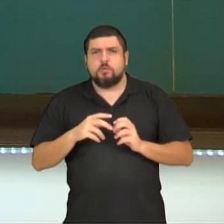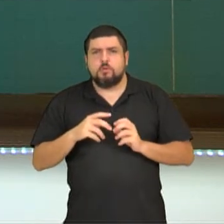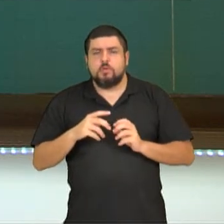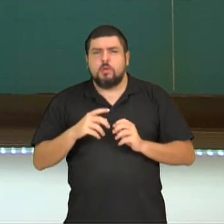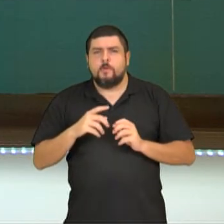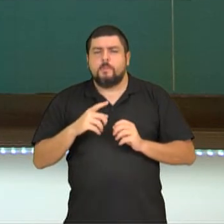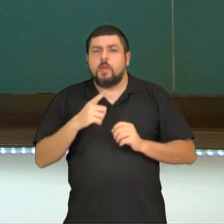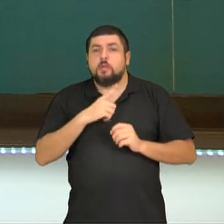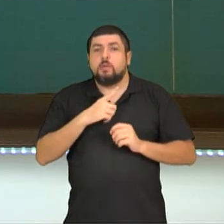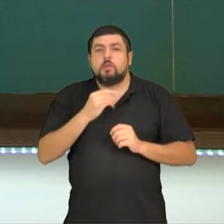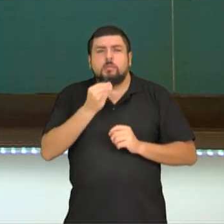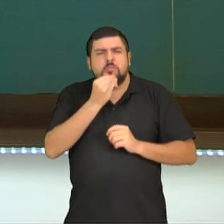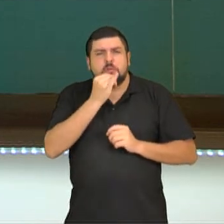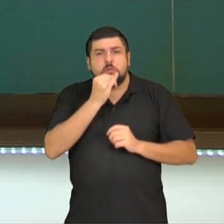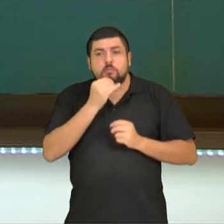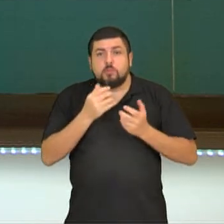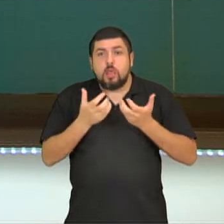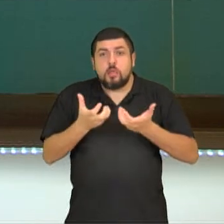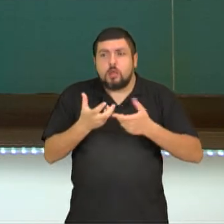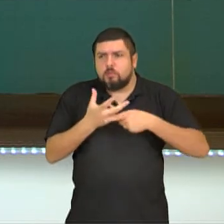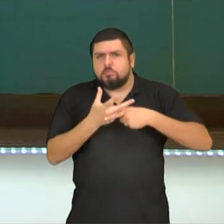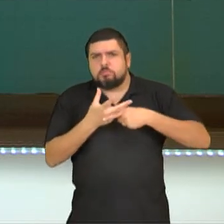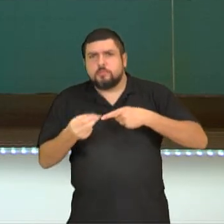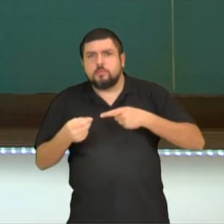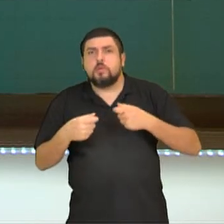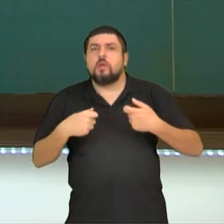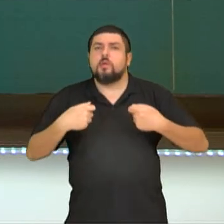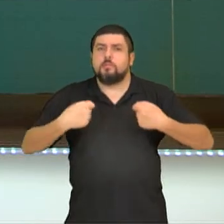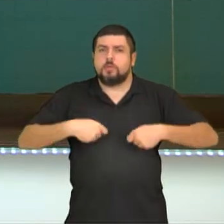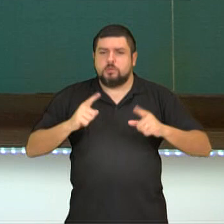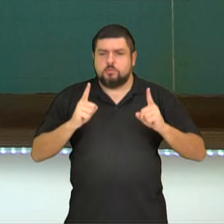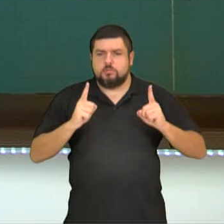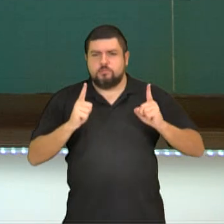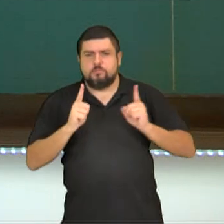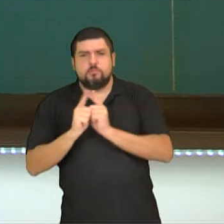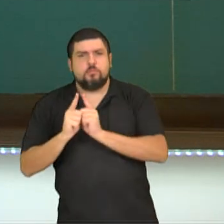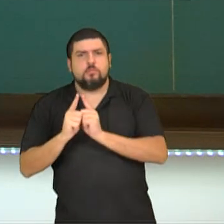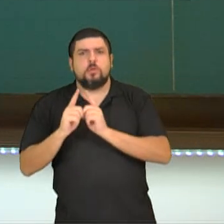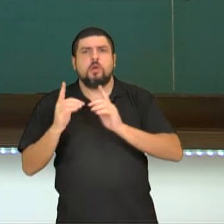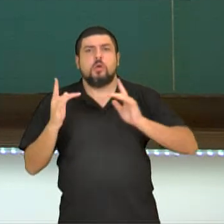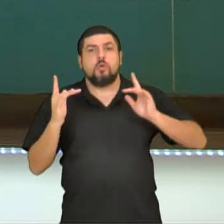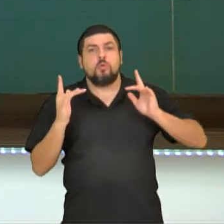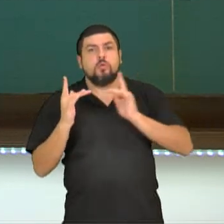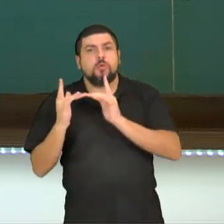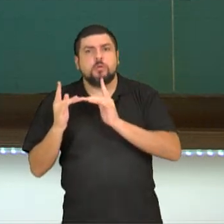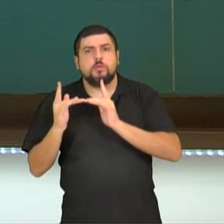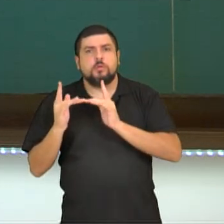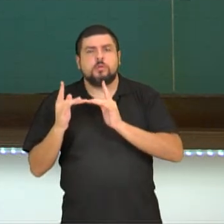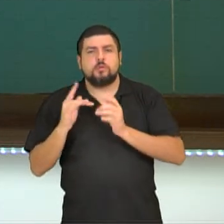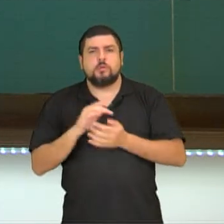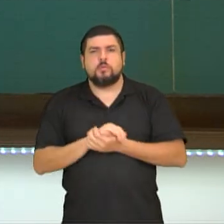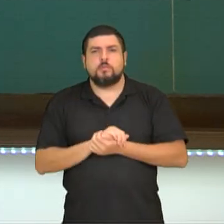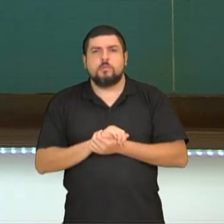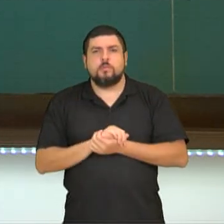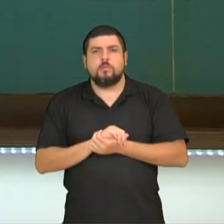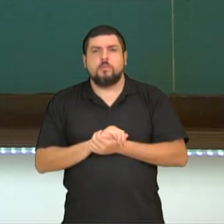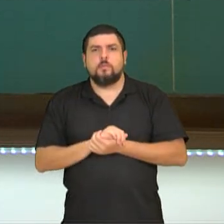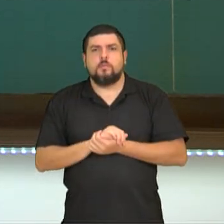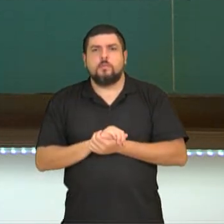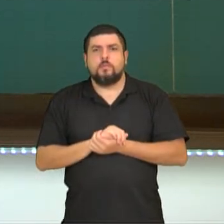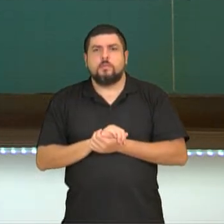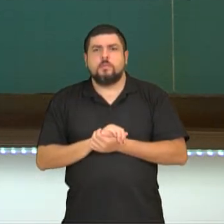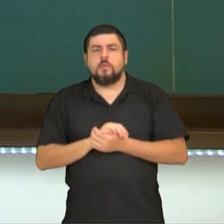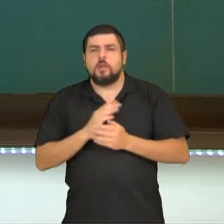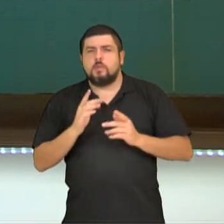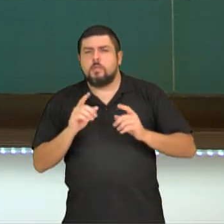eu conseguir o ponto e assim por diante, tá? Então, não quer dizer que são lutas em que tem que ter aproximação. Não, em